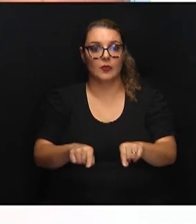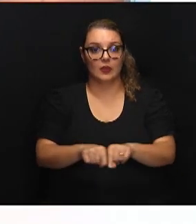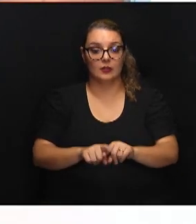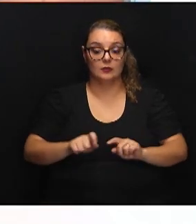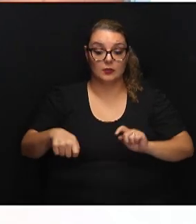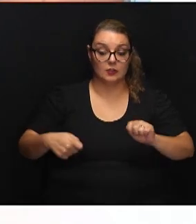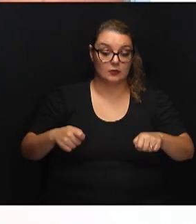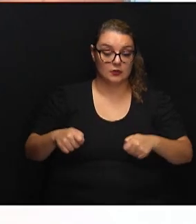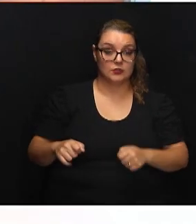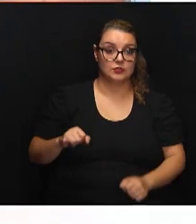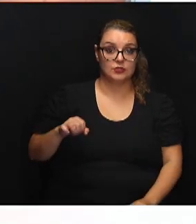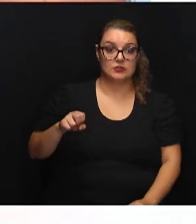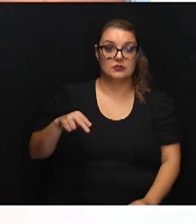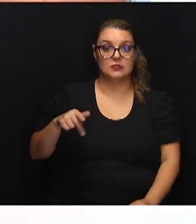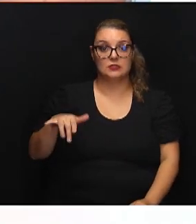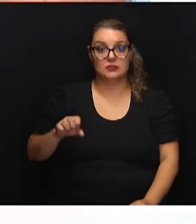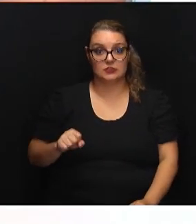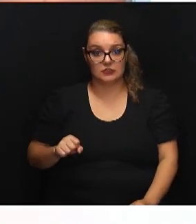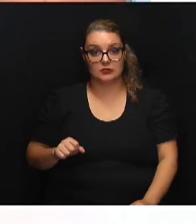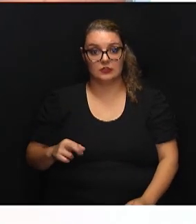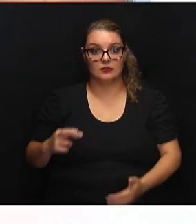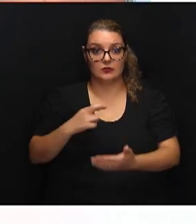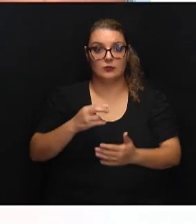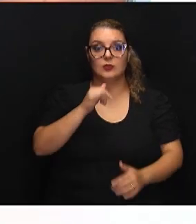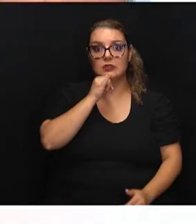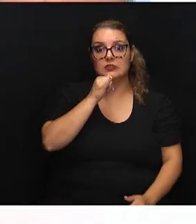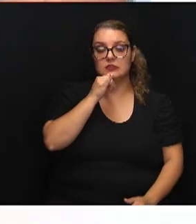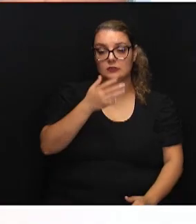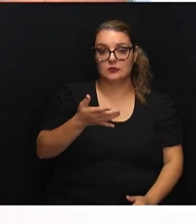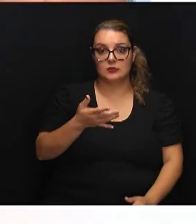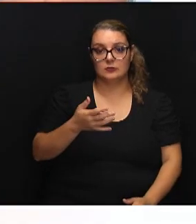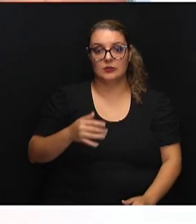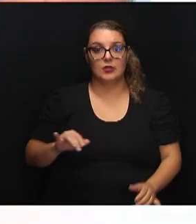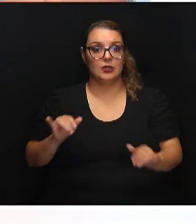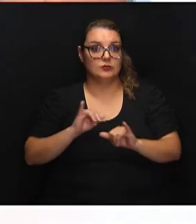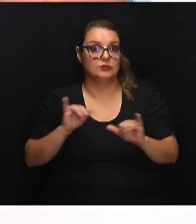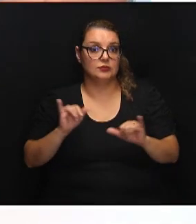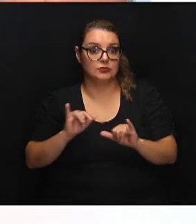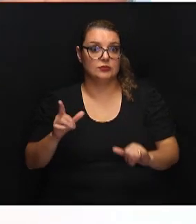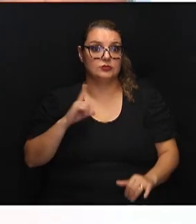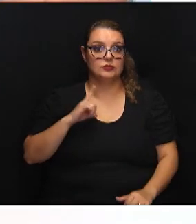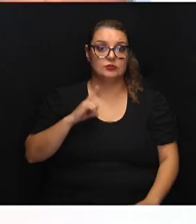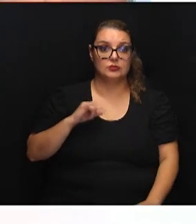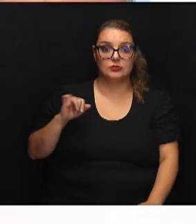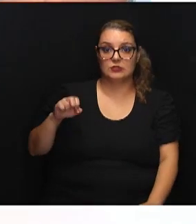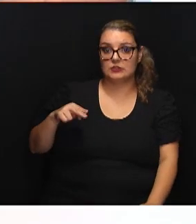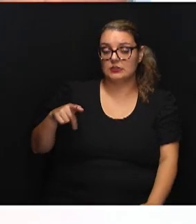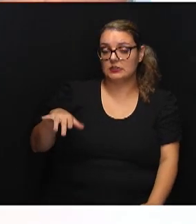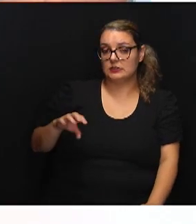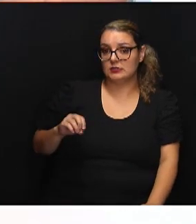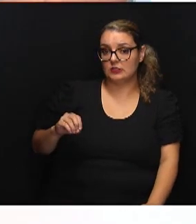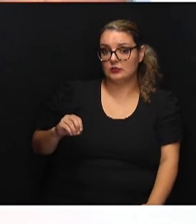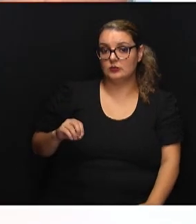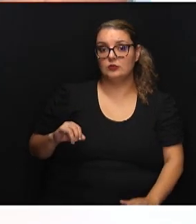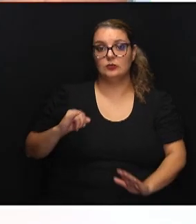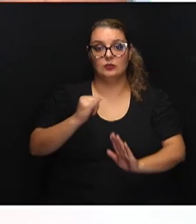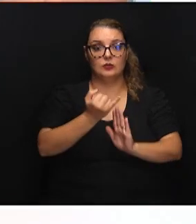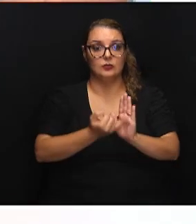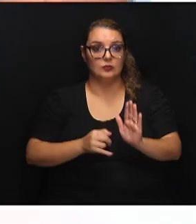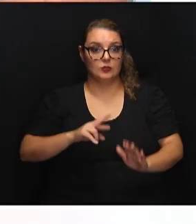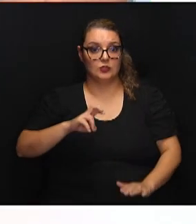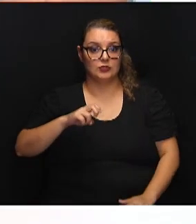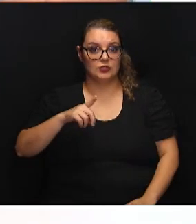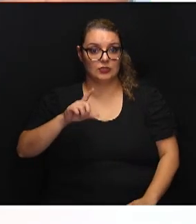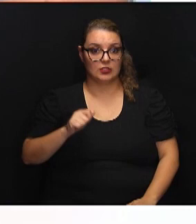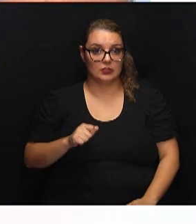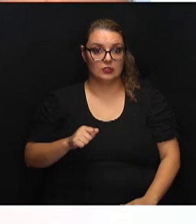de isenção fiscal, vou dar um exemplo, a notícia de que haveria uma isenção de imposto de renda para todas as pessoas que